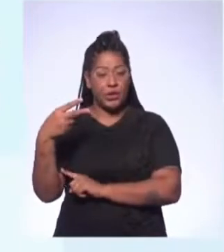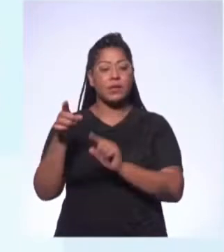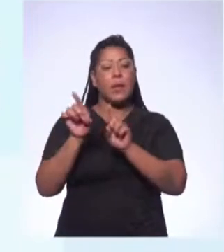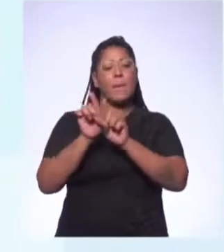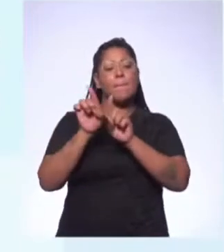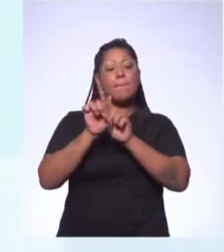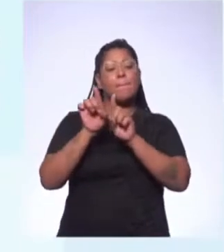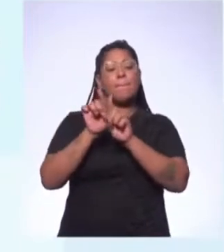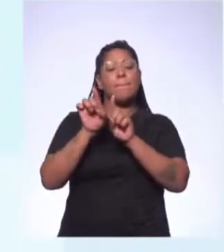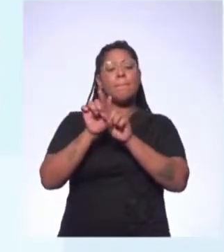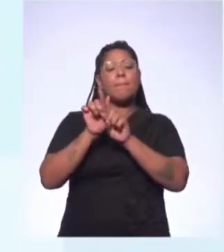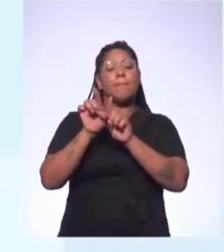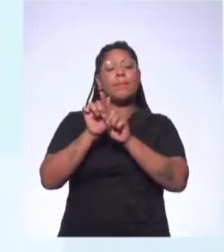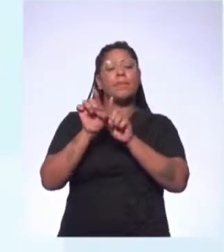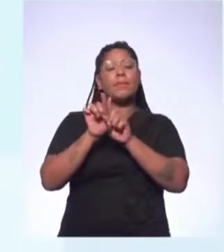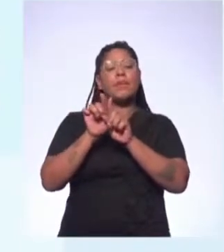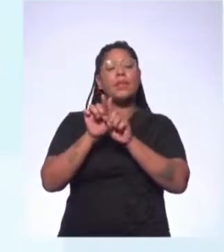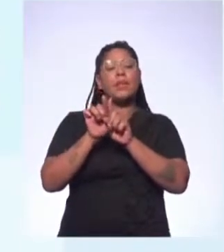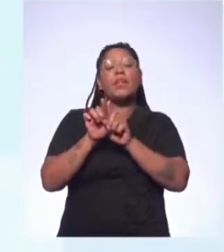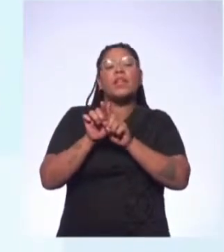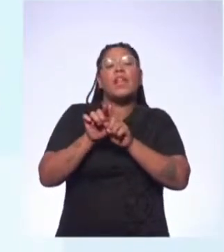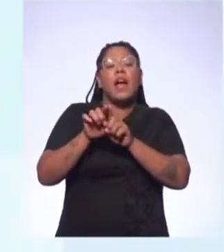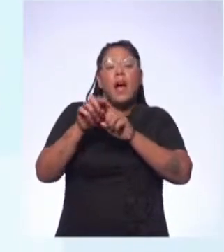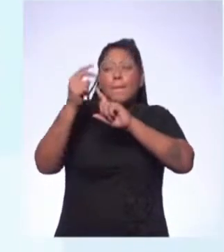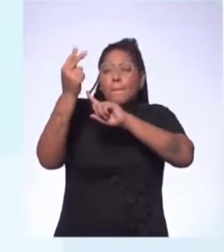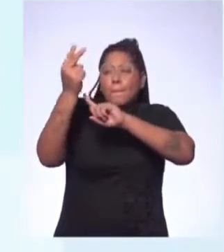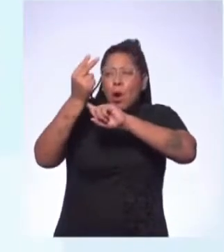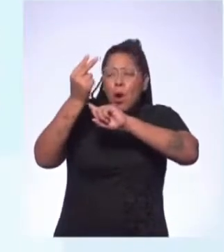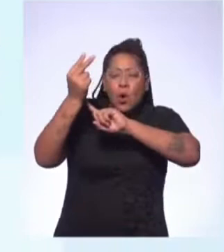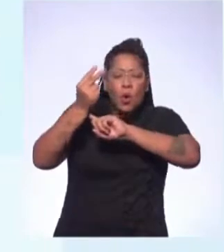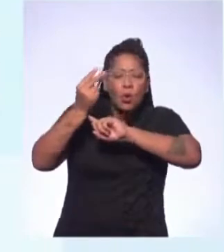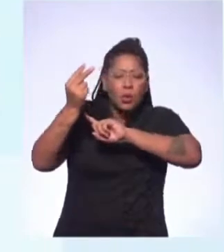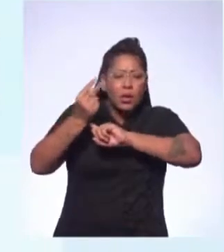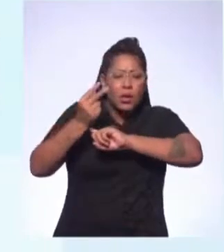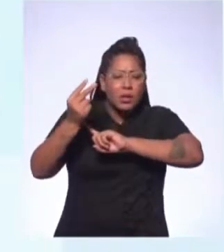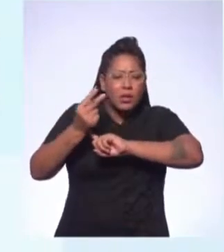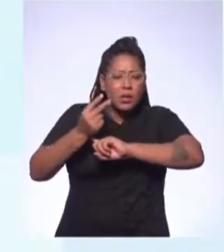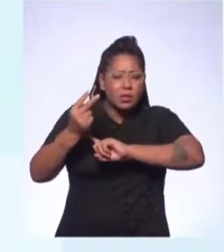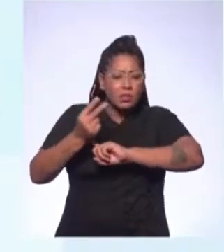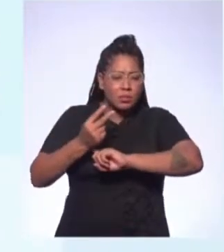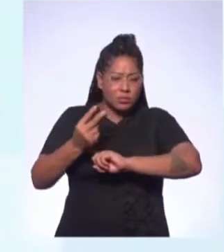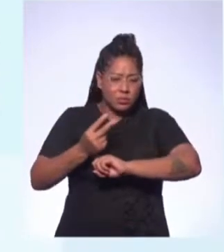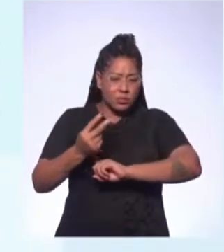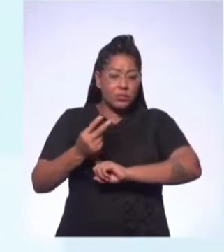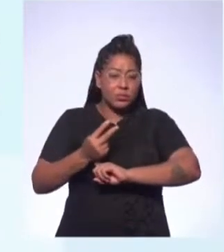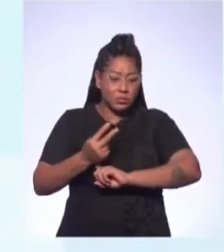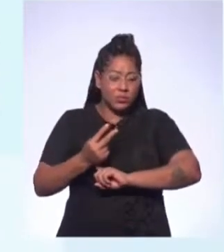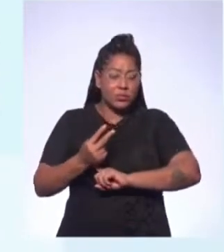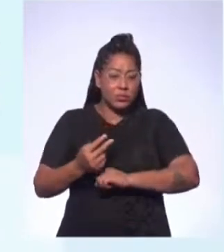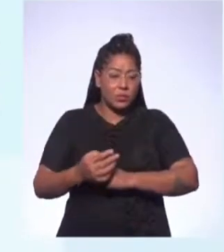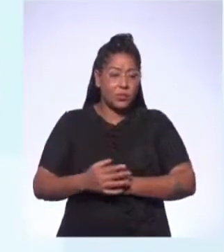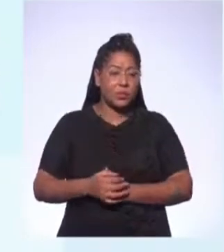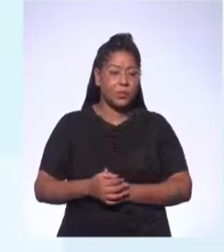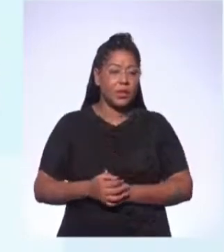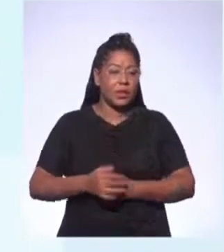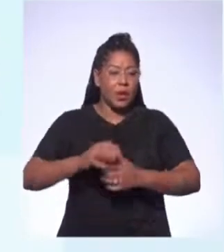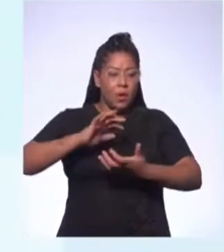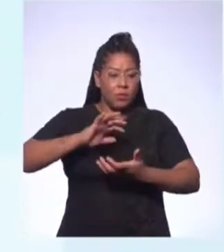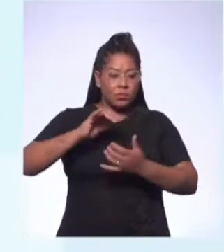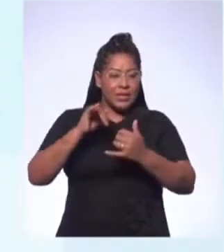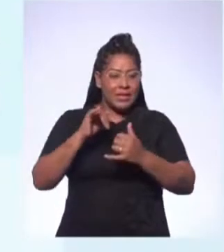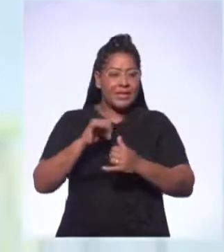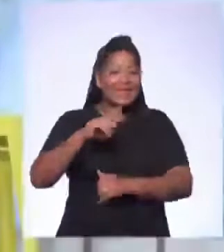a radiação do Sol, ok? E se tornam eletricamente carregados. Portanto,